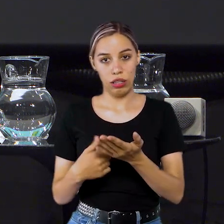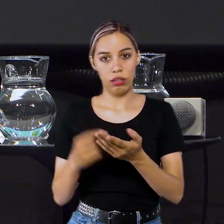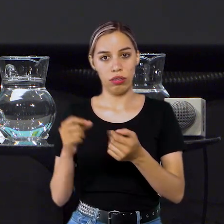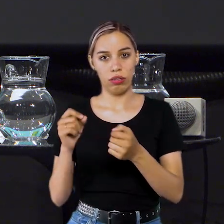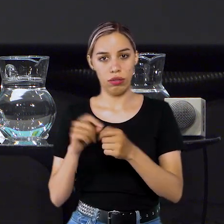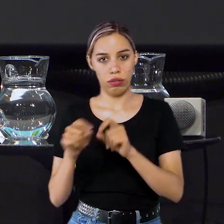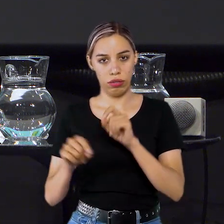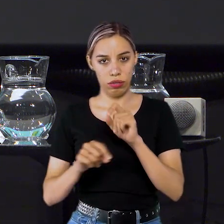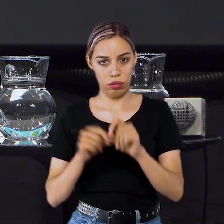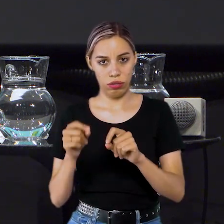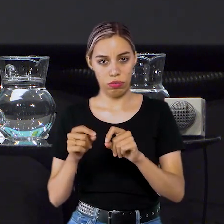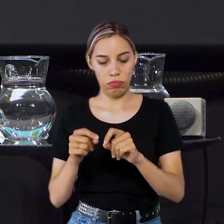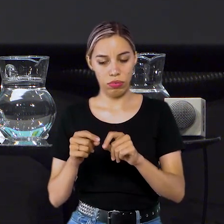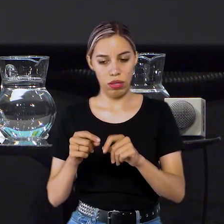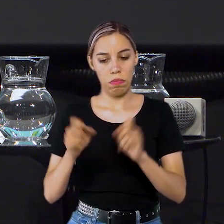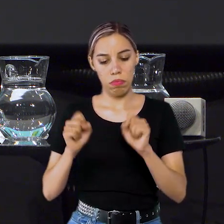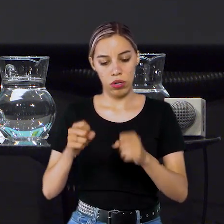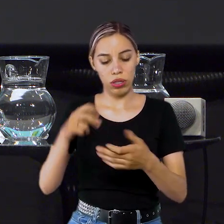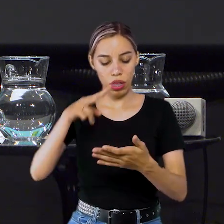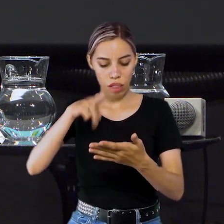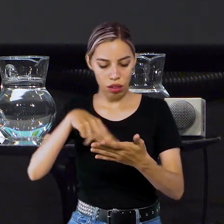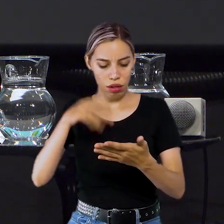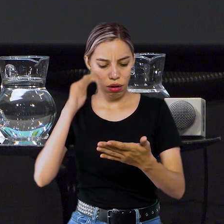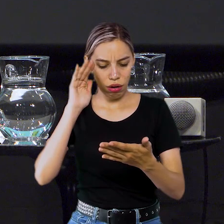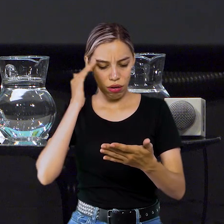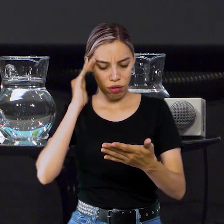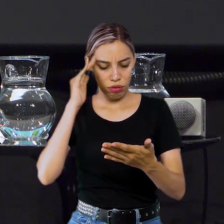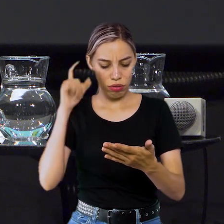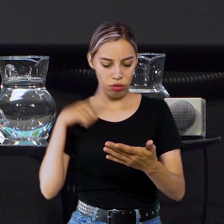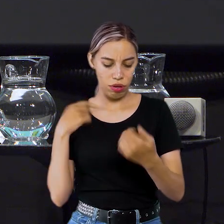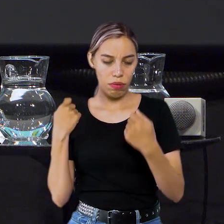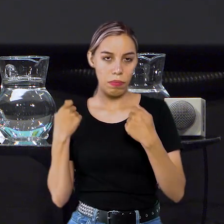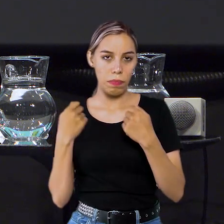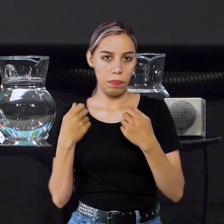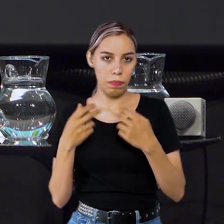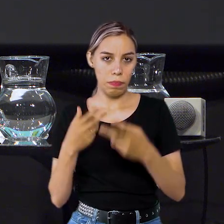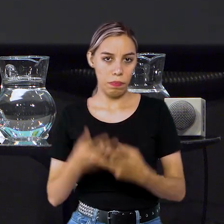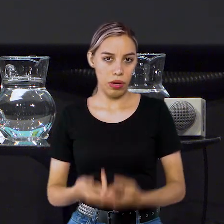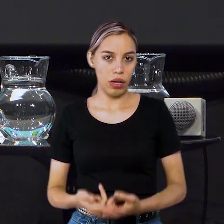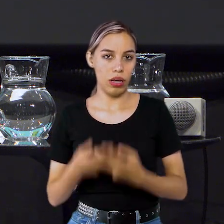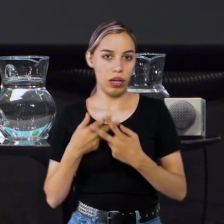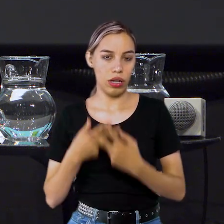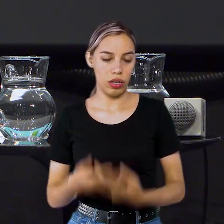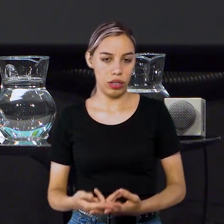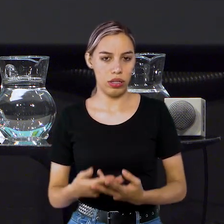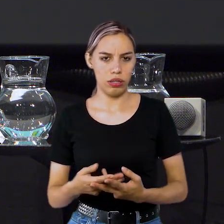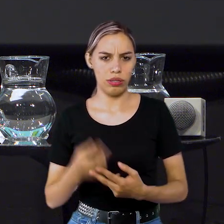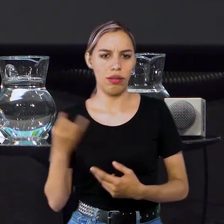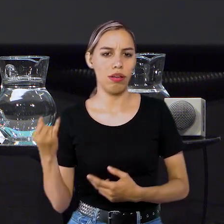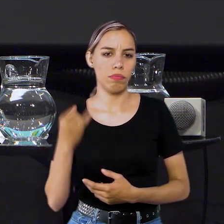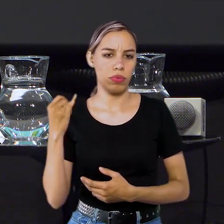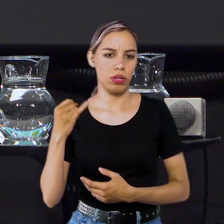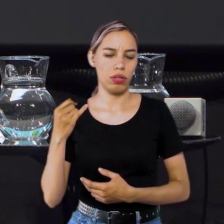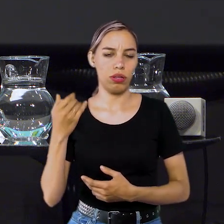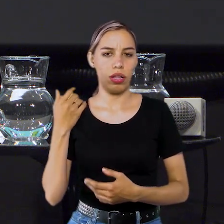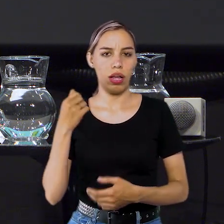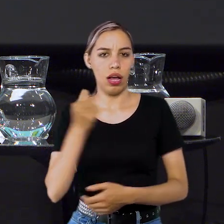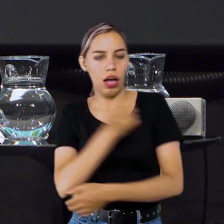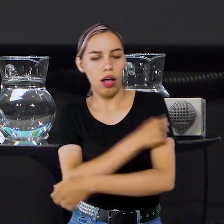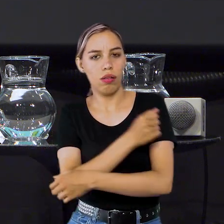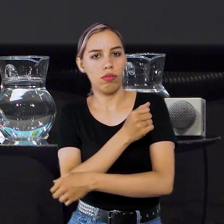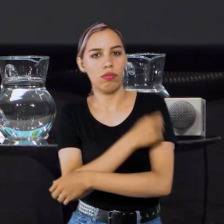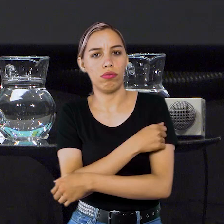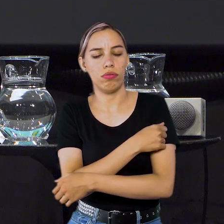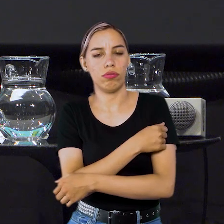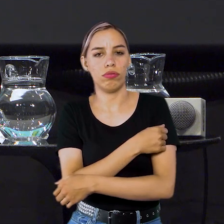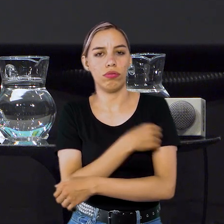possa ler, entender esse equilíbrio, essa paciência, né? Isso é importante para os alunos também, para as crianças que